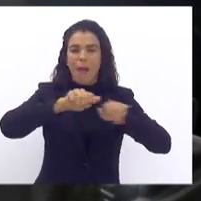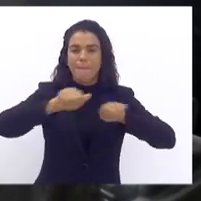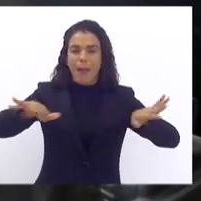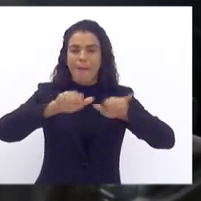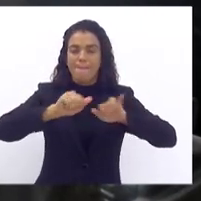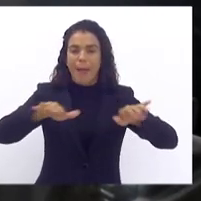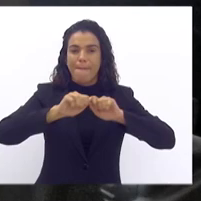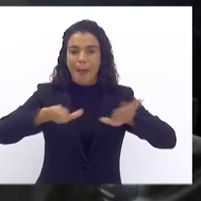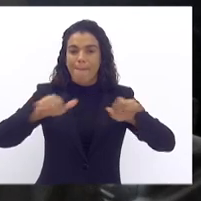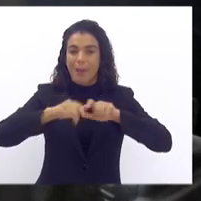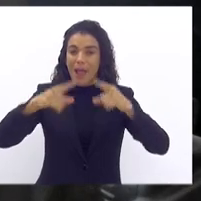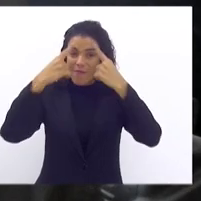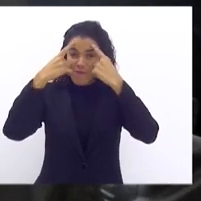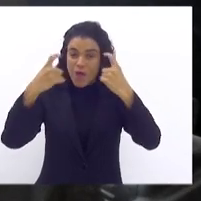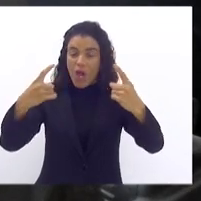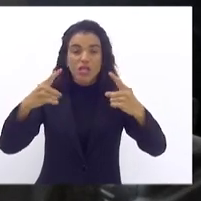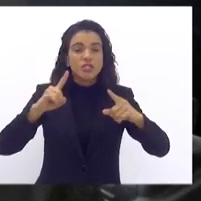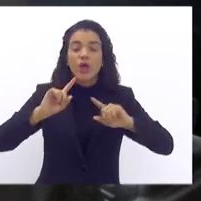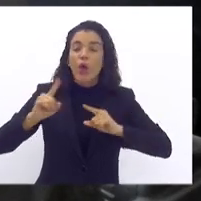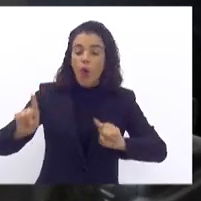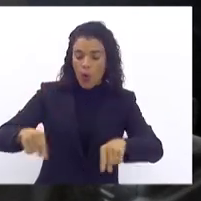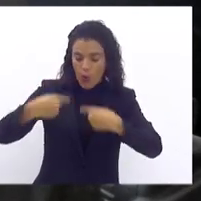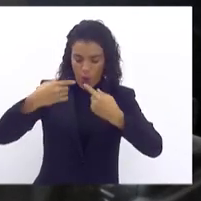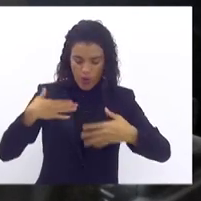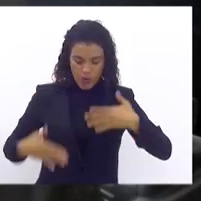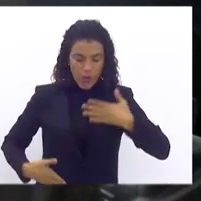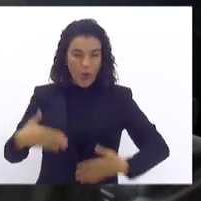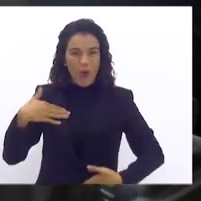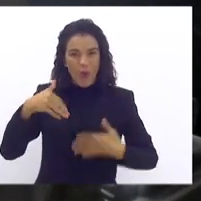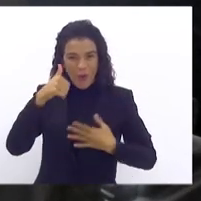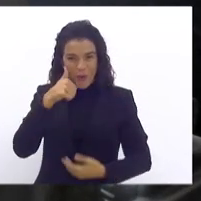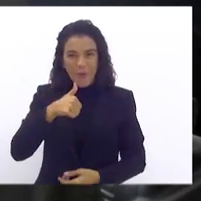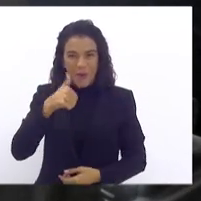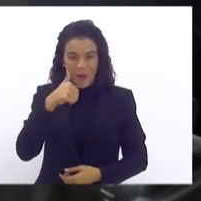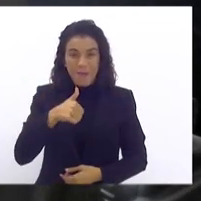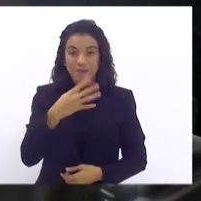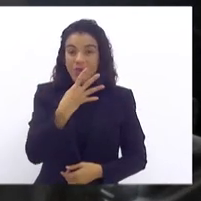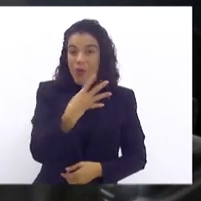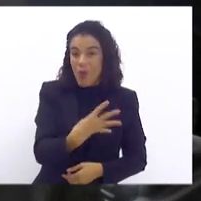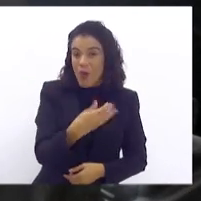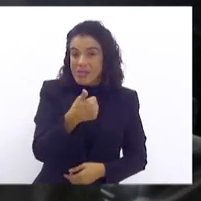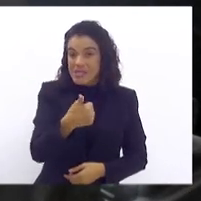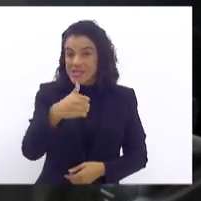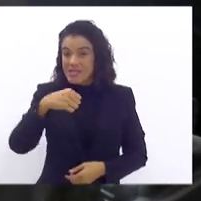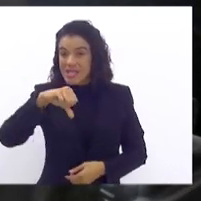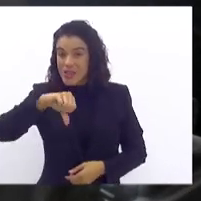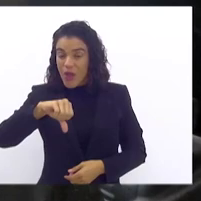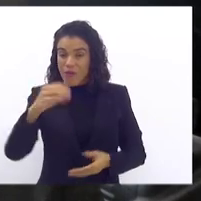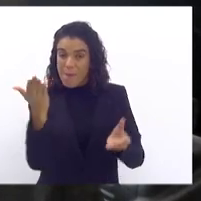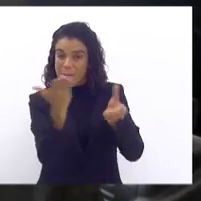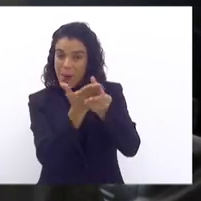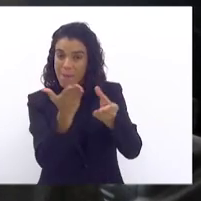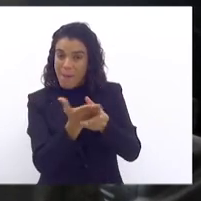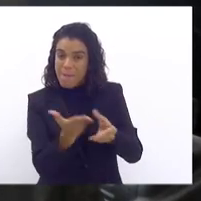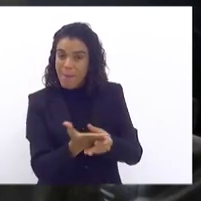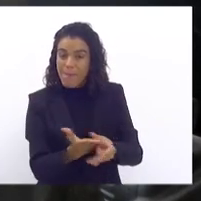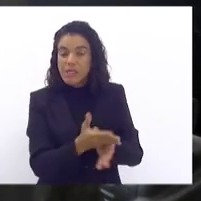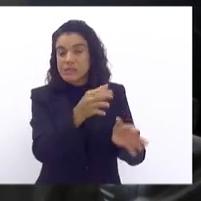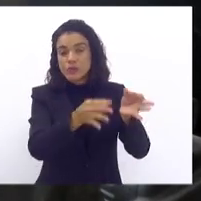é a violência contra aquele corpo feminino. E é um crime que tem 419 processos hoje